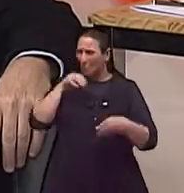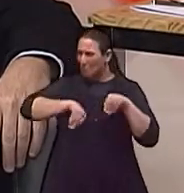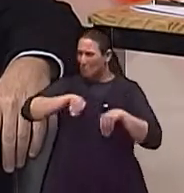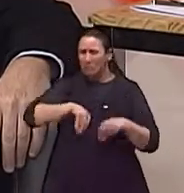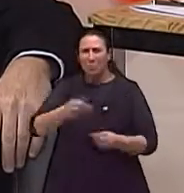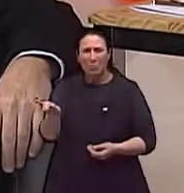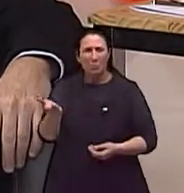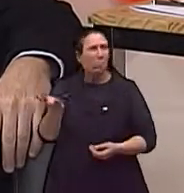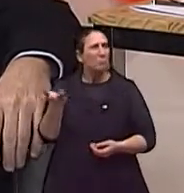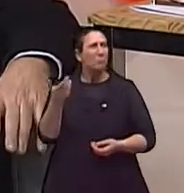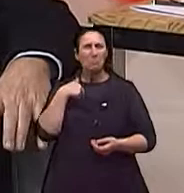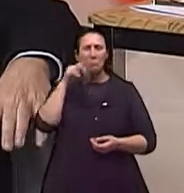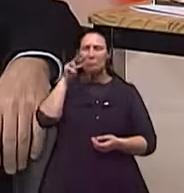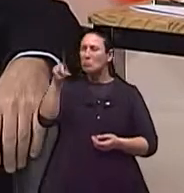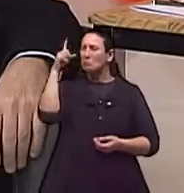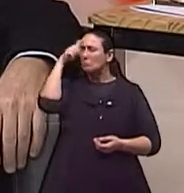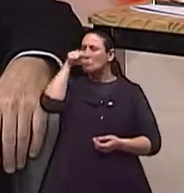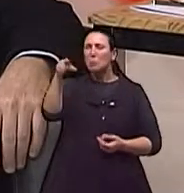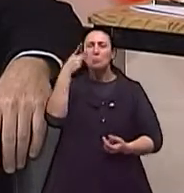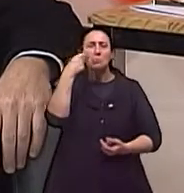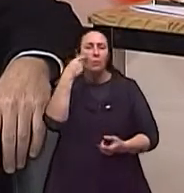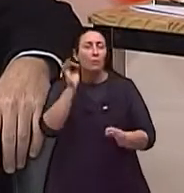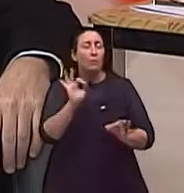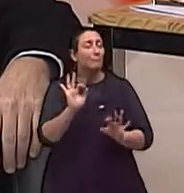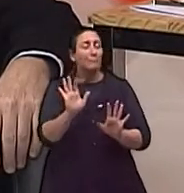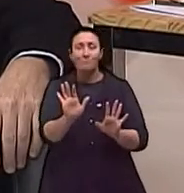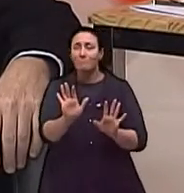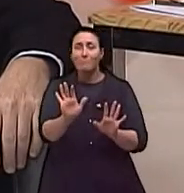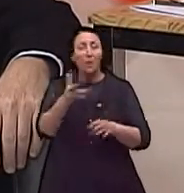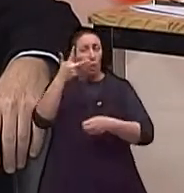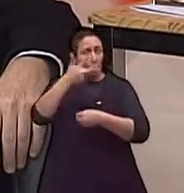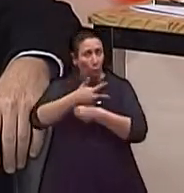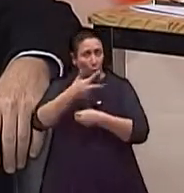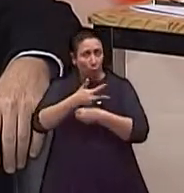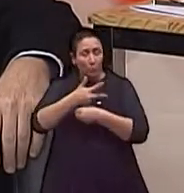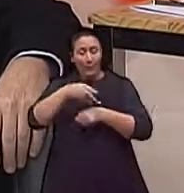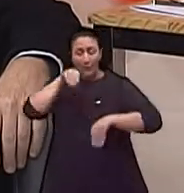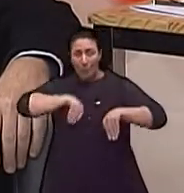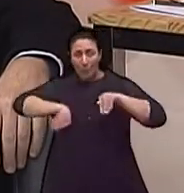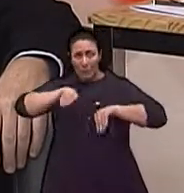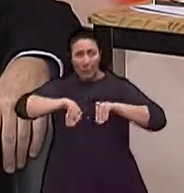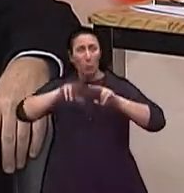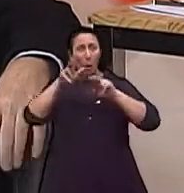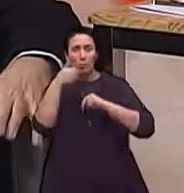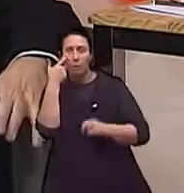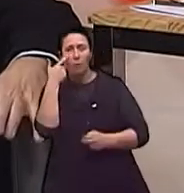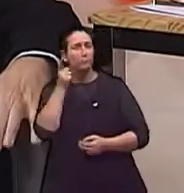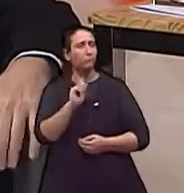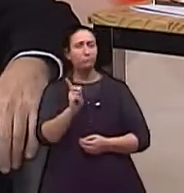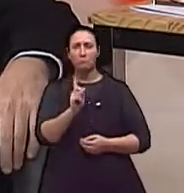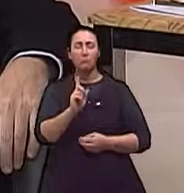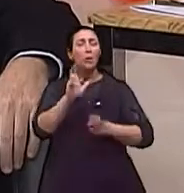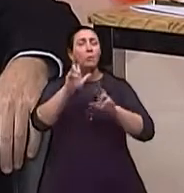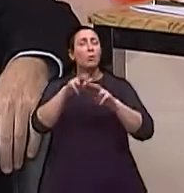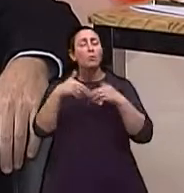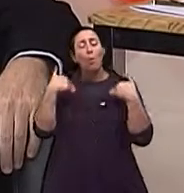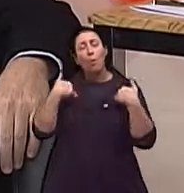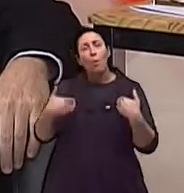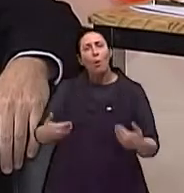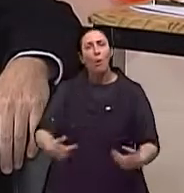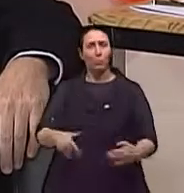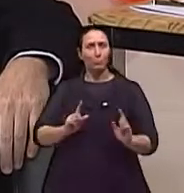deprimida eu não vejo ela chorar ela não o idoso manifesta sua depressão através de sintomas corporais